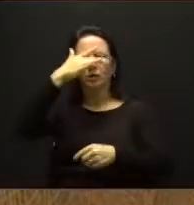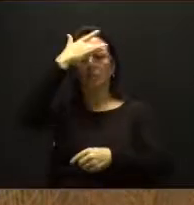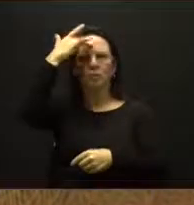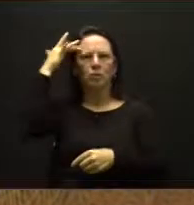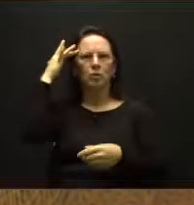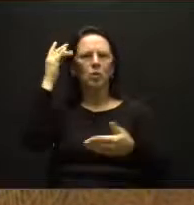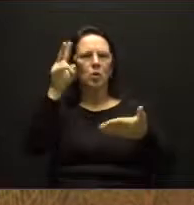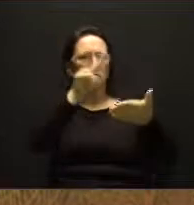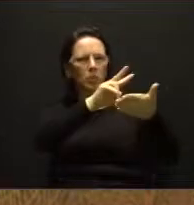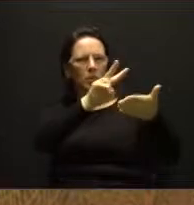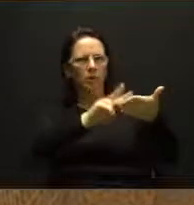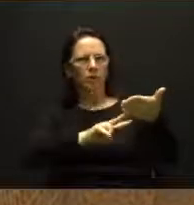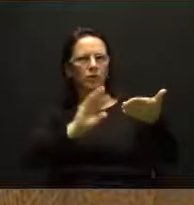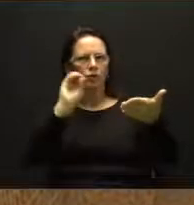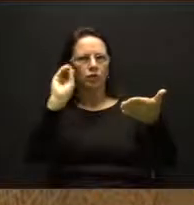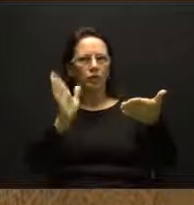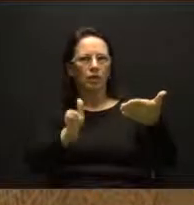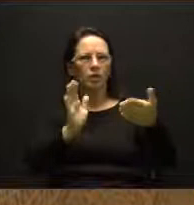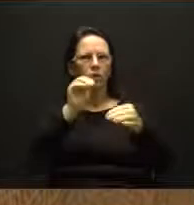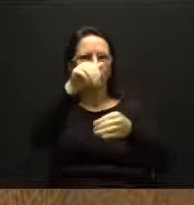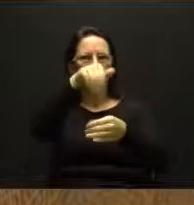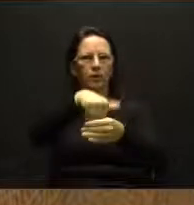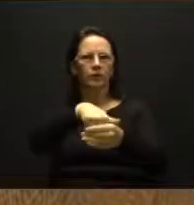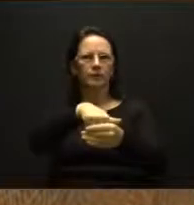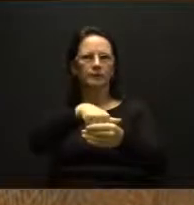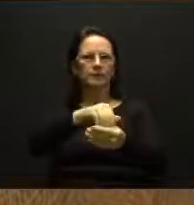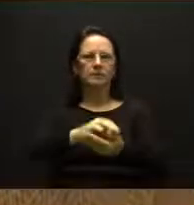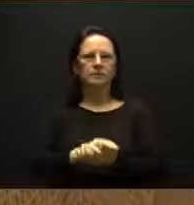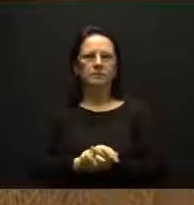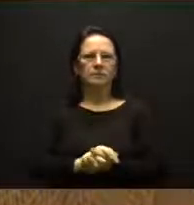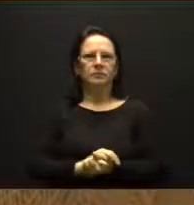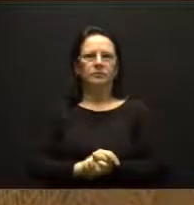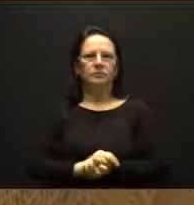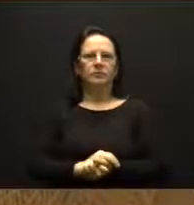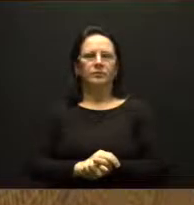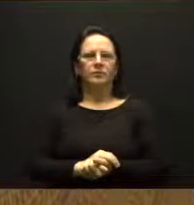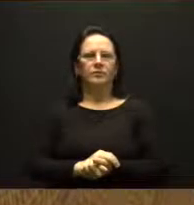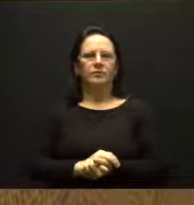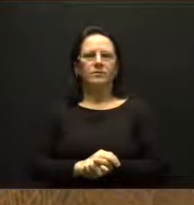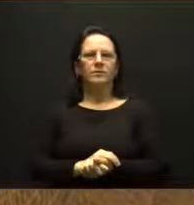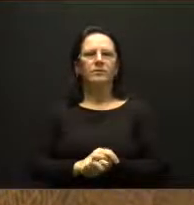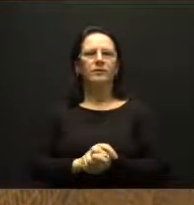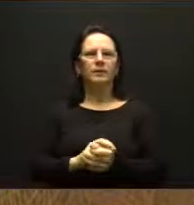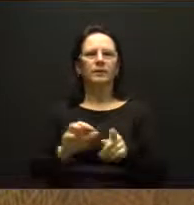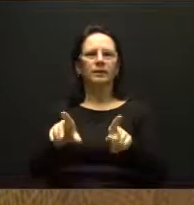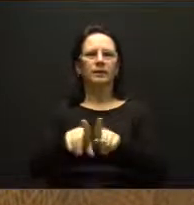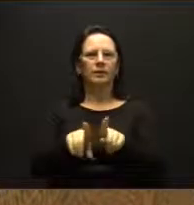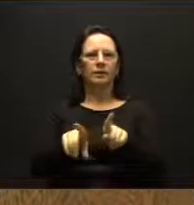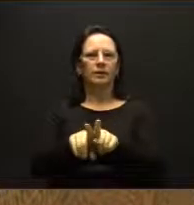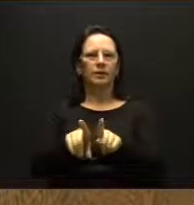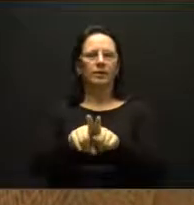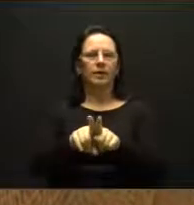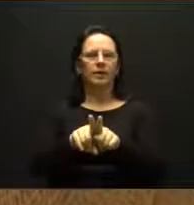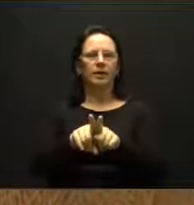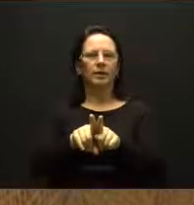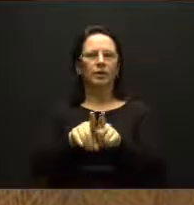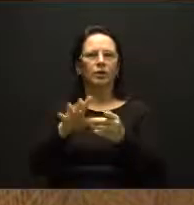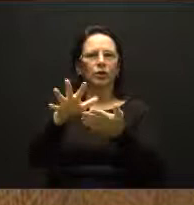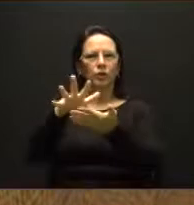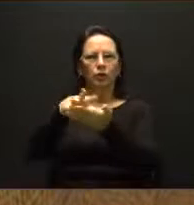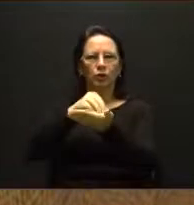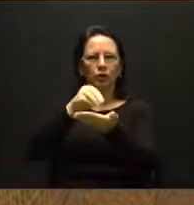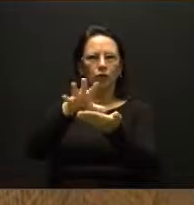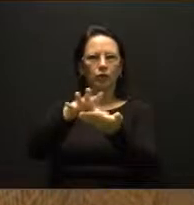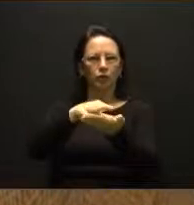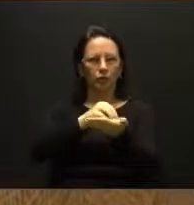analisado e colocado em votação e quer se também que sejam encaminhados os presentes